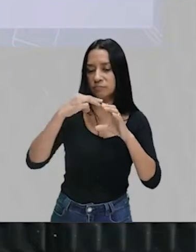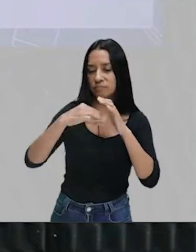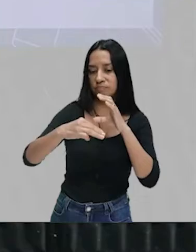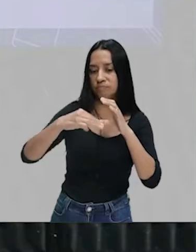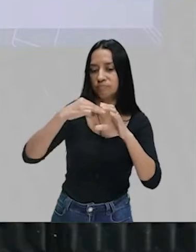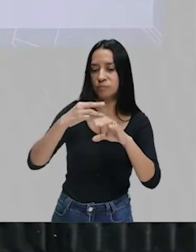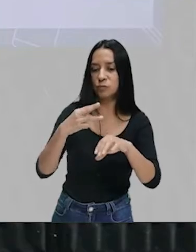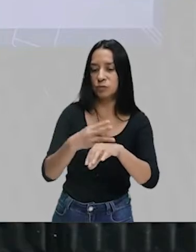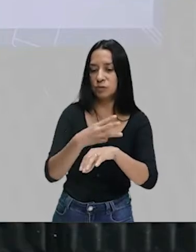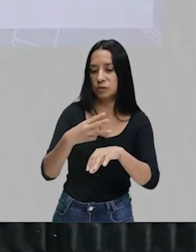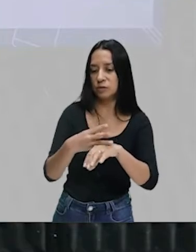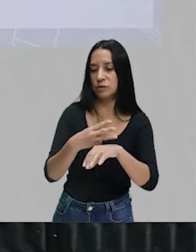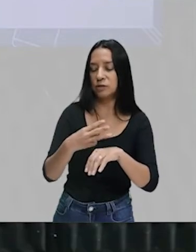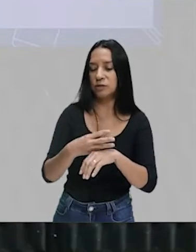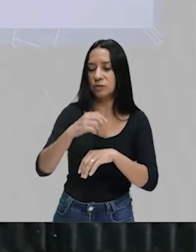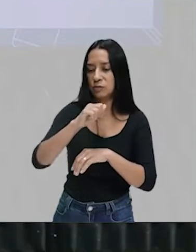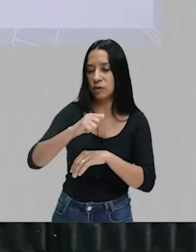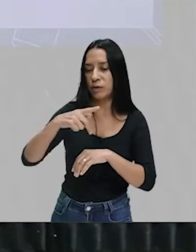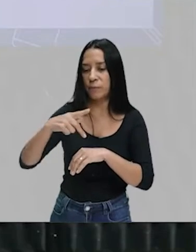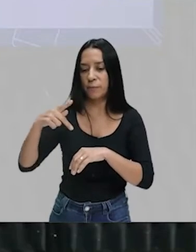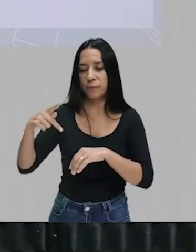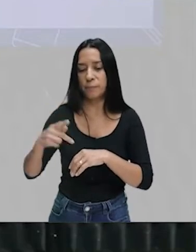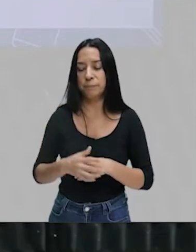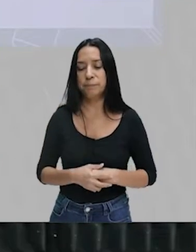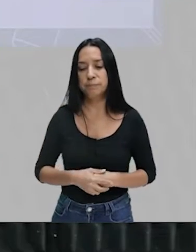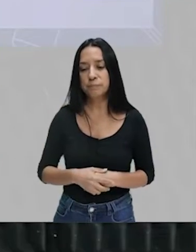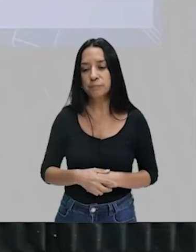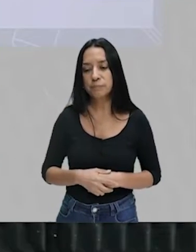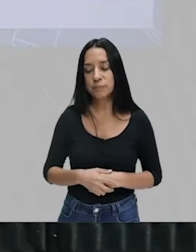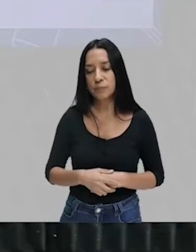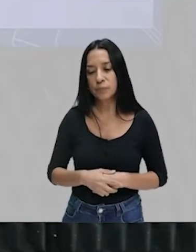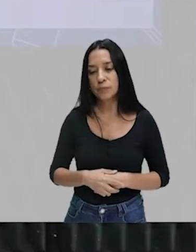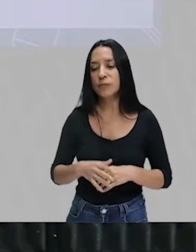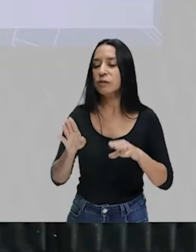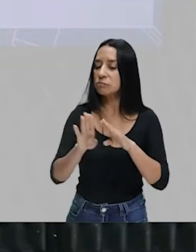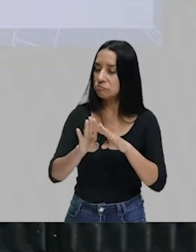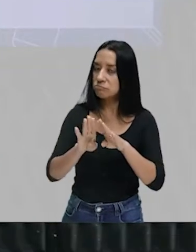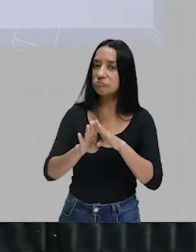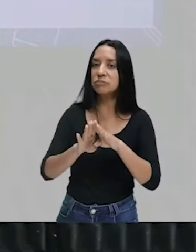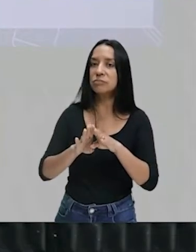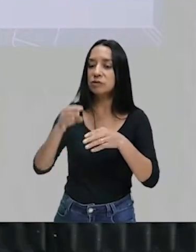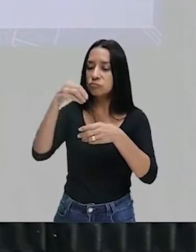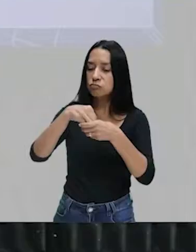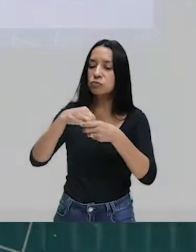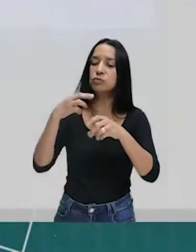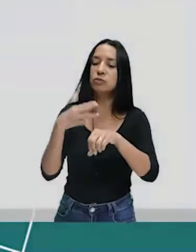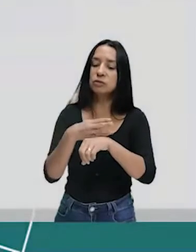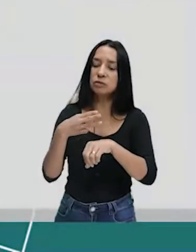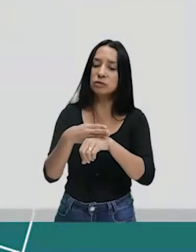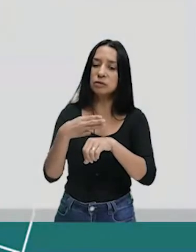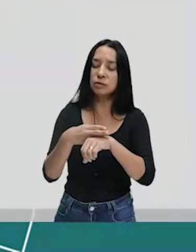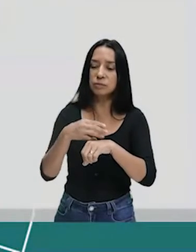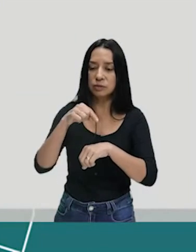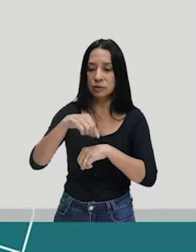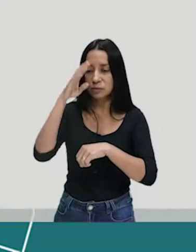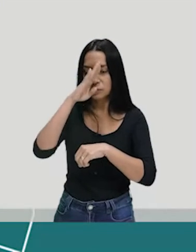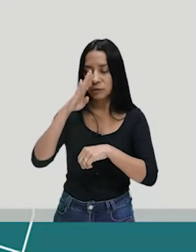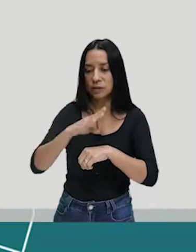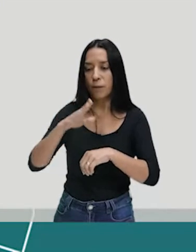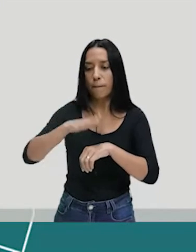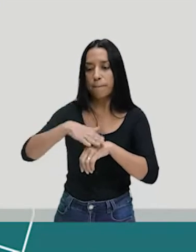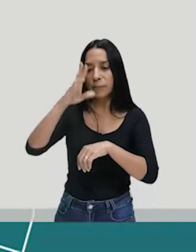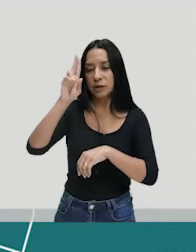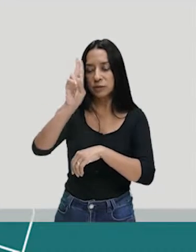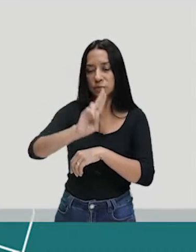mensagens de texto e as comunicações instantâneas que são feitas por aplicativos incluindo o WhatsApp que aqui no Brasil é um dos mais